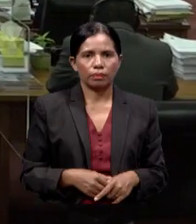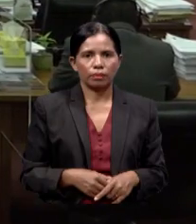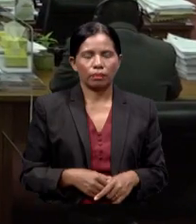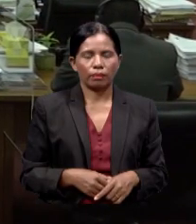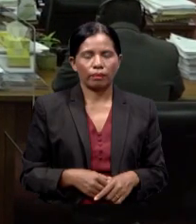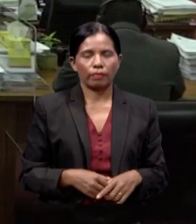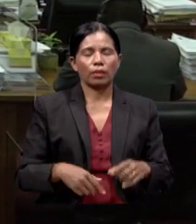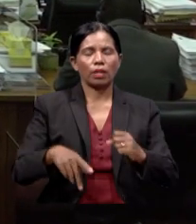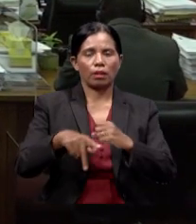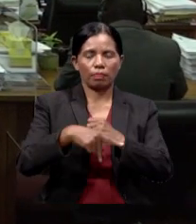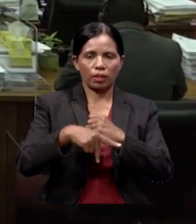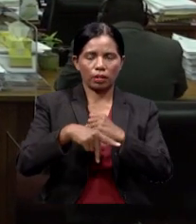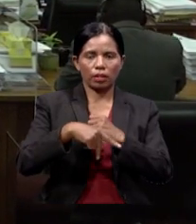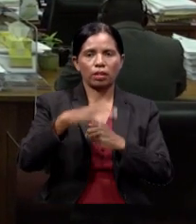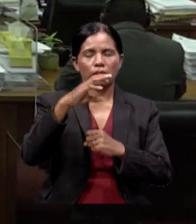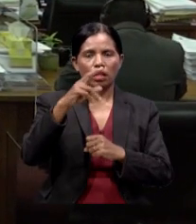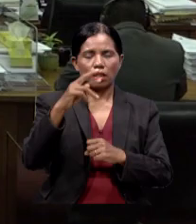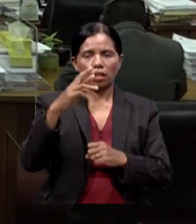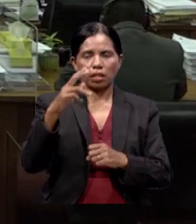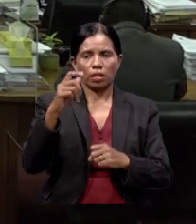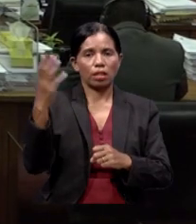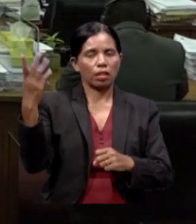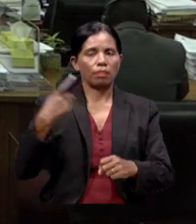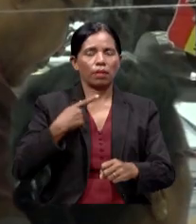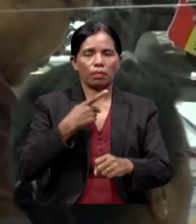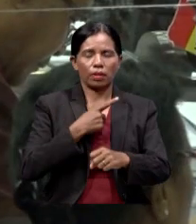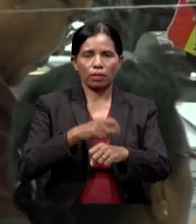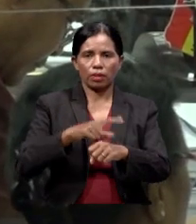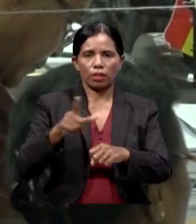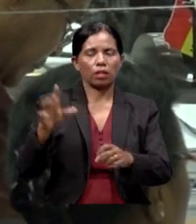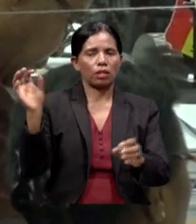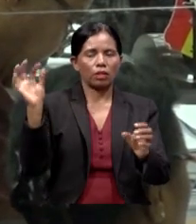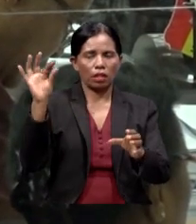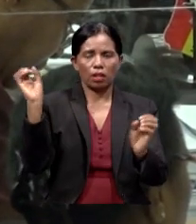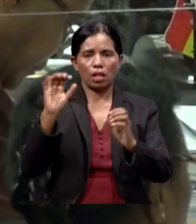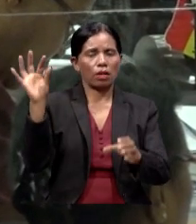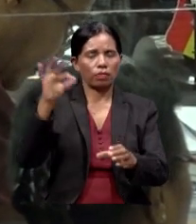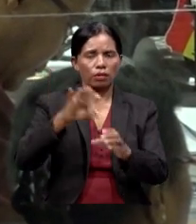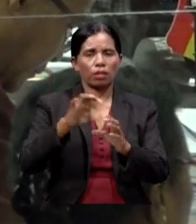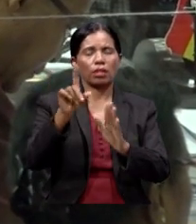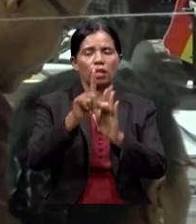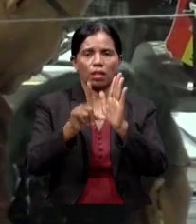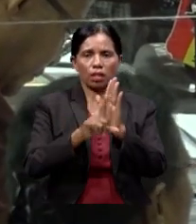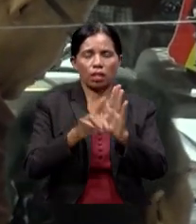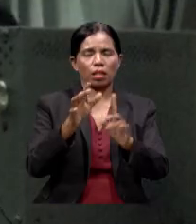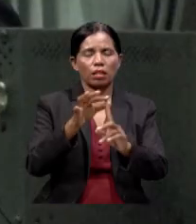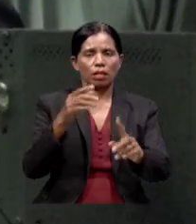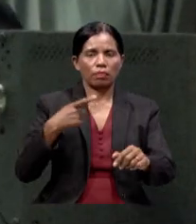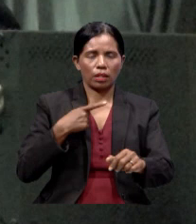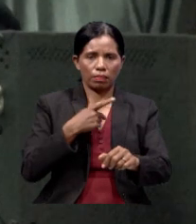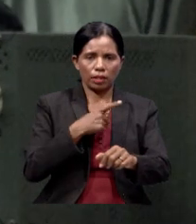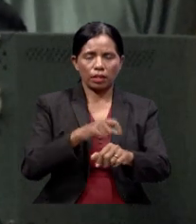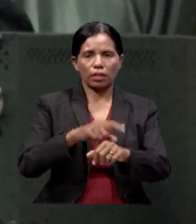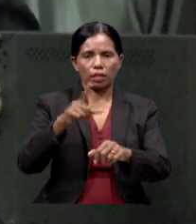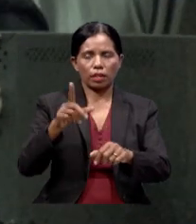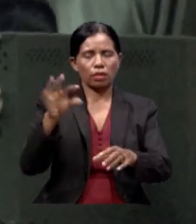Bancada oposição CNRT e o Parlamento Nacional vota contra a lei eleição parlamentar, né? Também considera voto confirmação